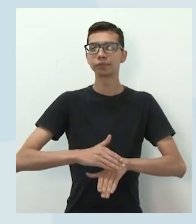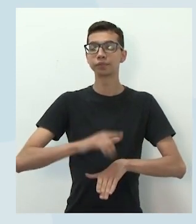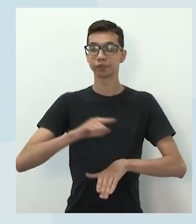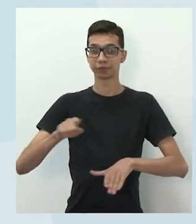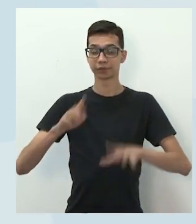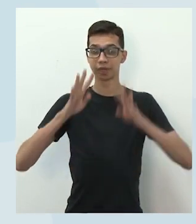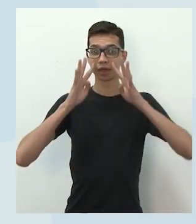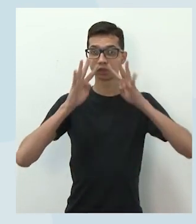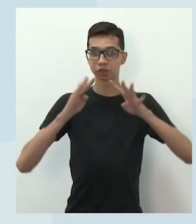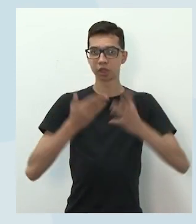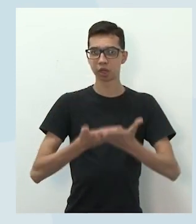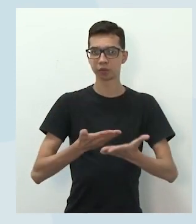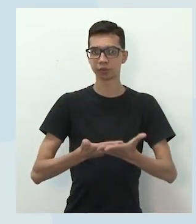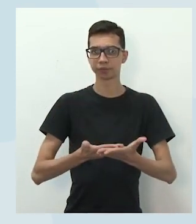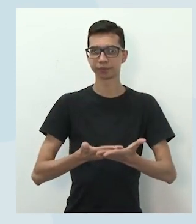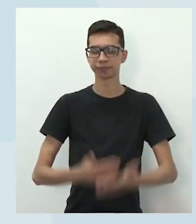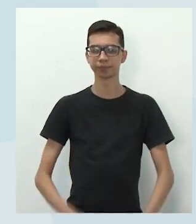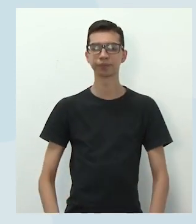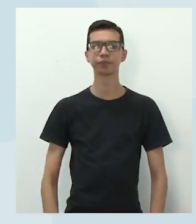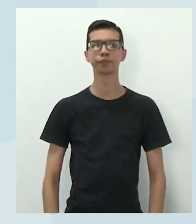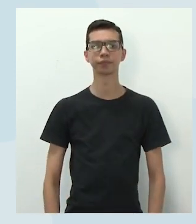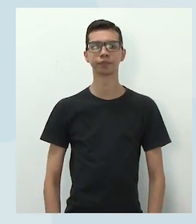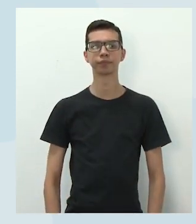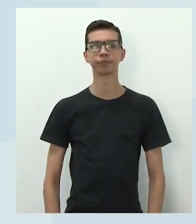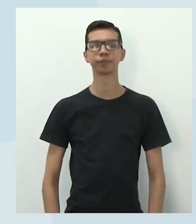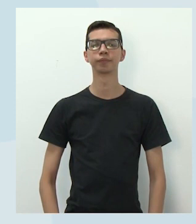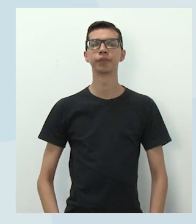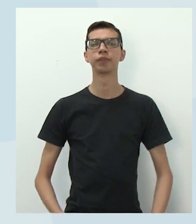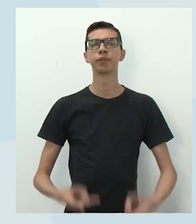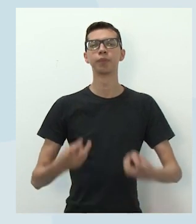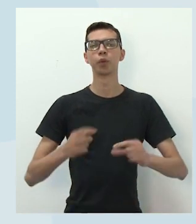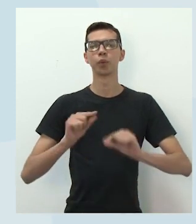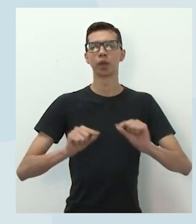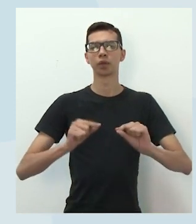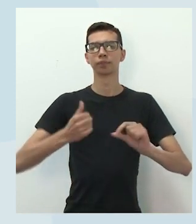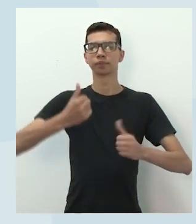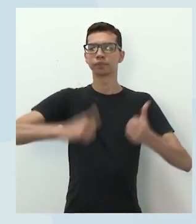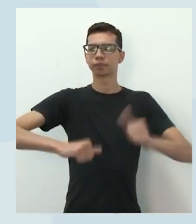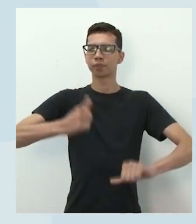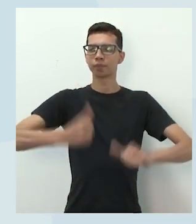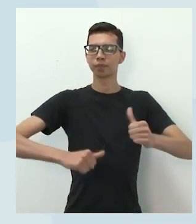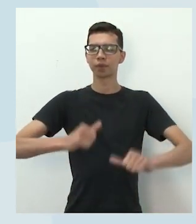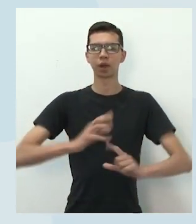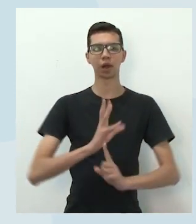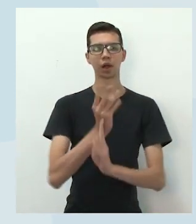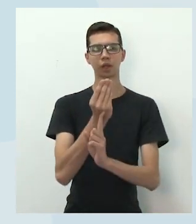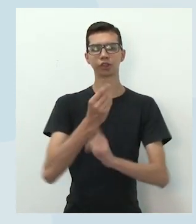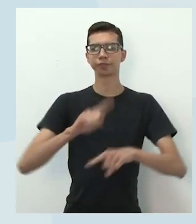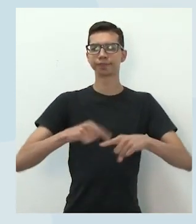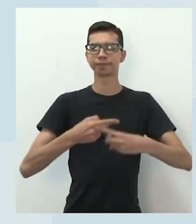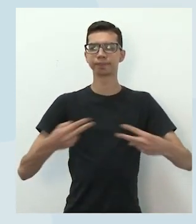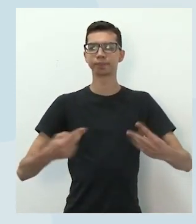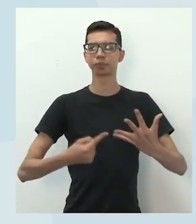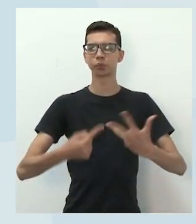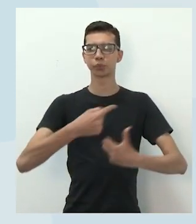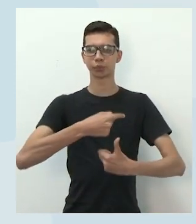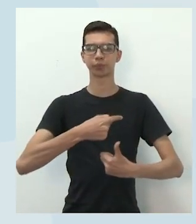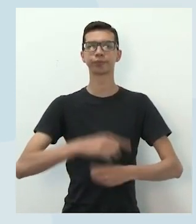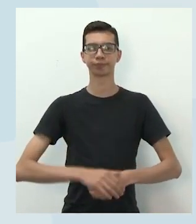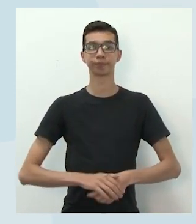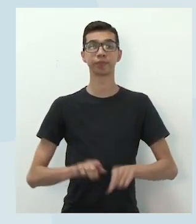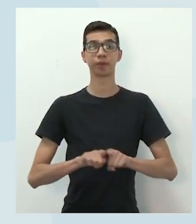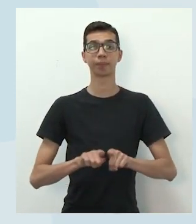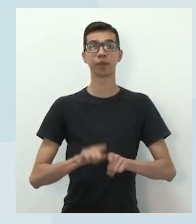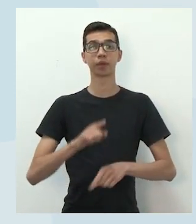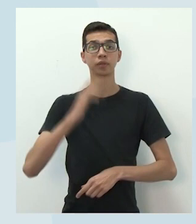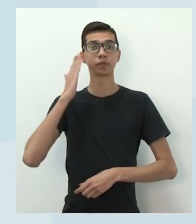aula? Analisar a materialidade em arte e utilizar suas possibilidades em processos de criação e forma conteúdo, nas